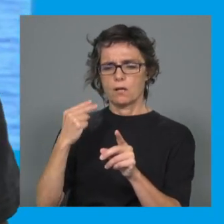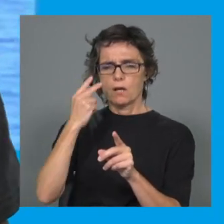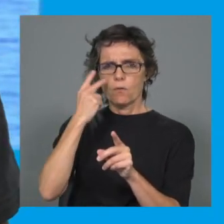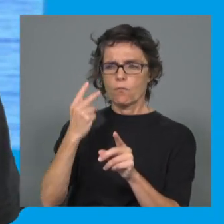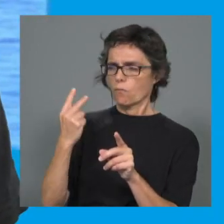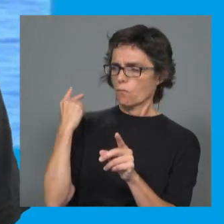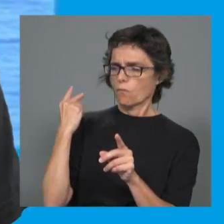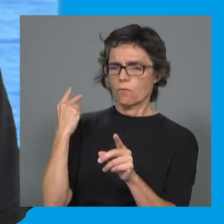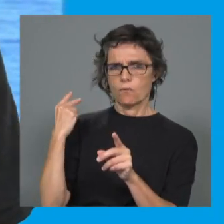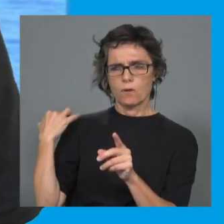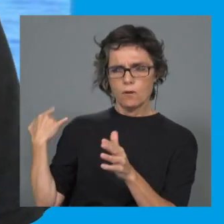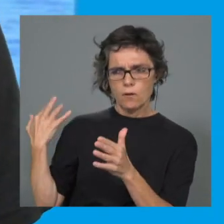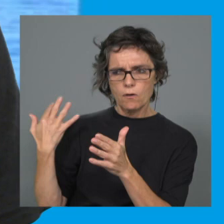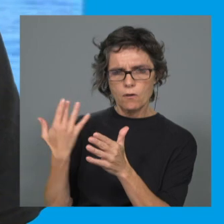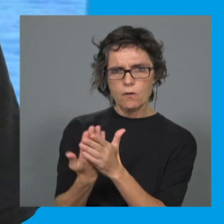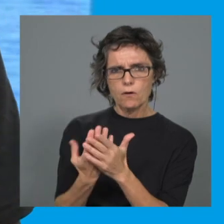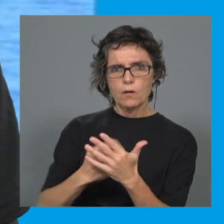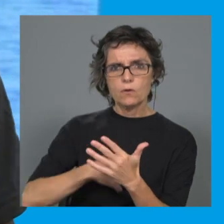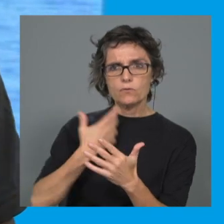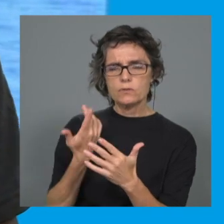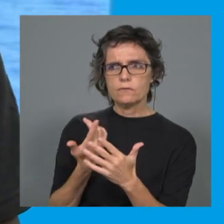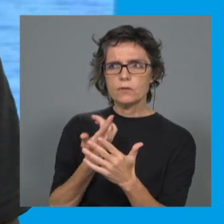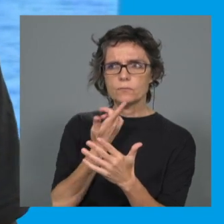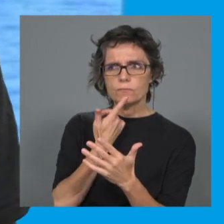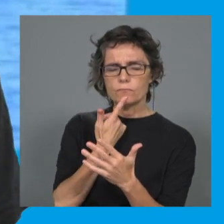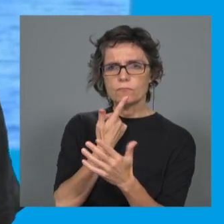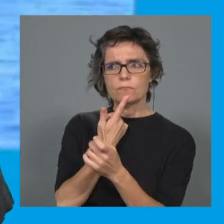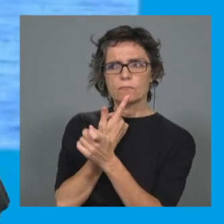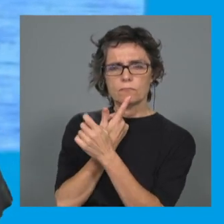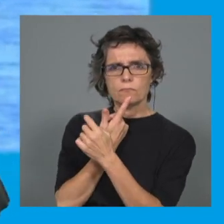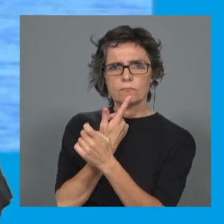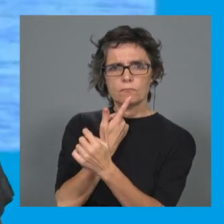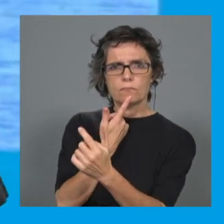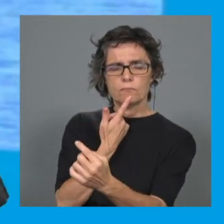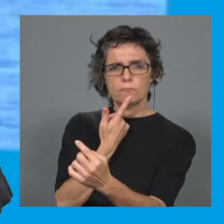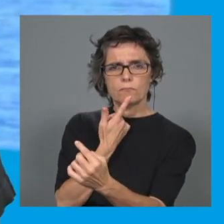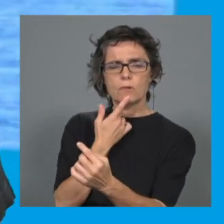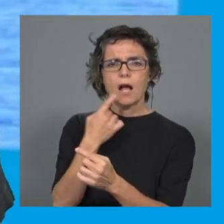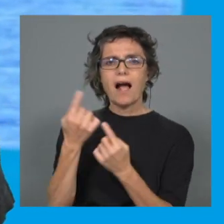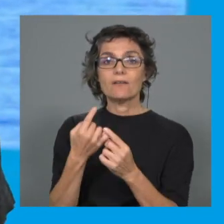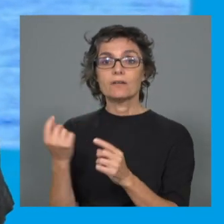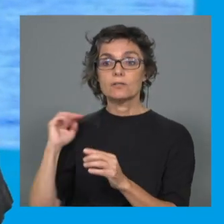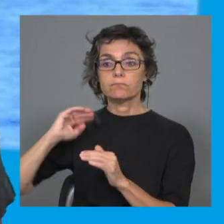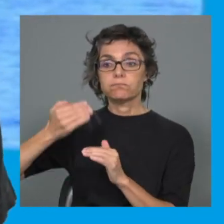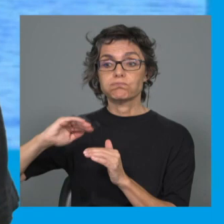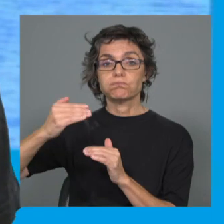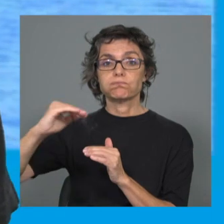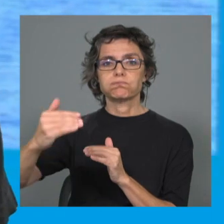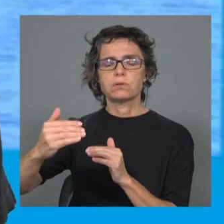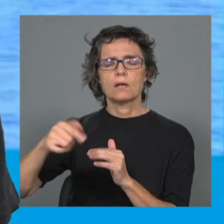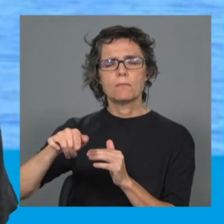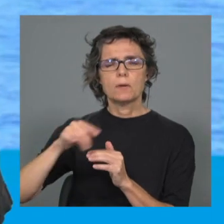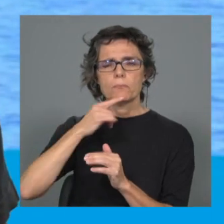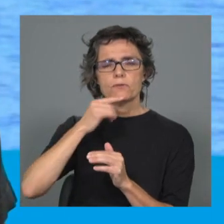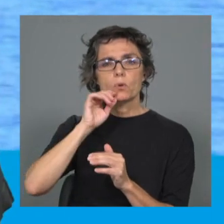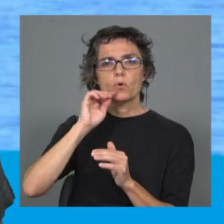significado, mesmo naqueles momentos que podemos considerar mais desafiantes ou mais negativos, mas de que forma é que aquilo